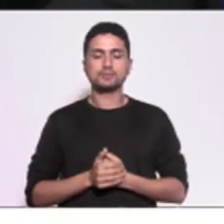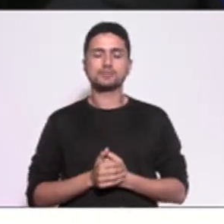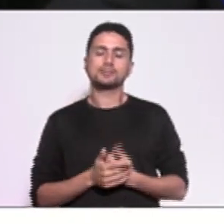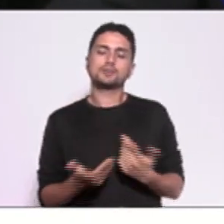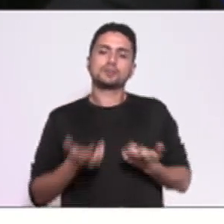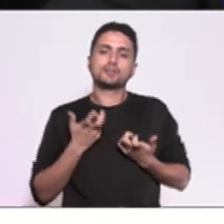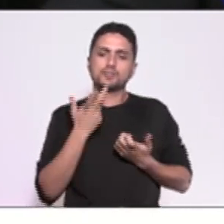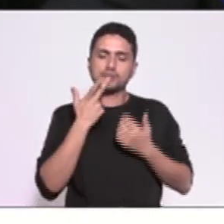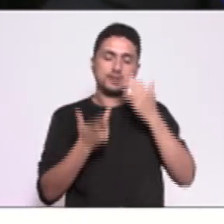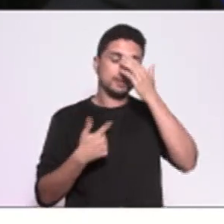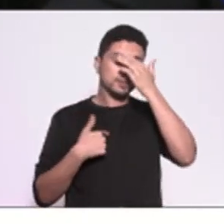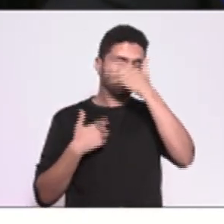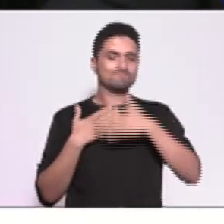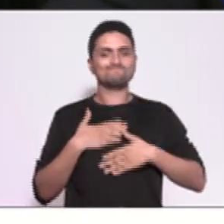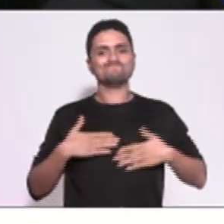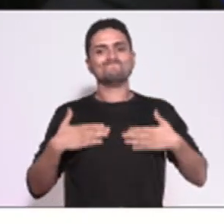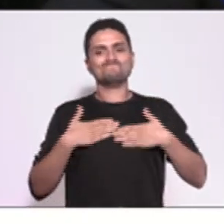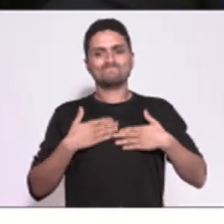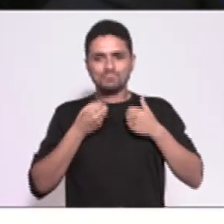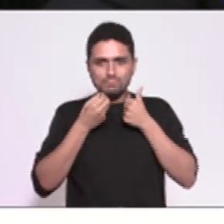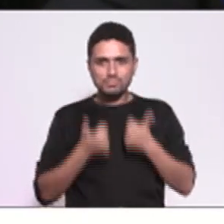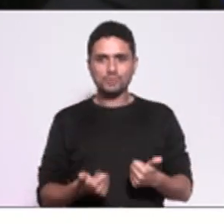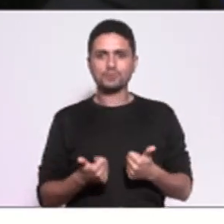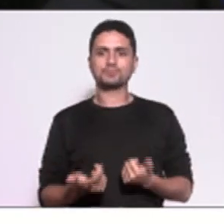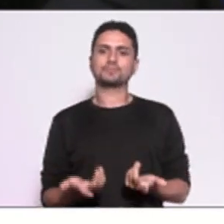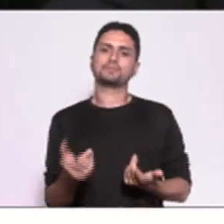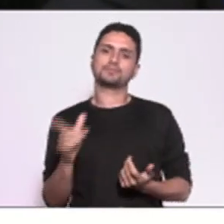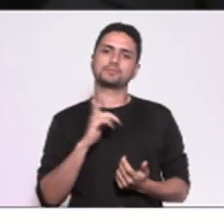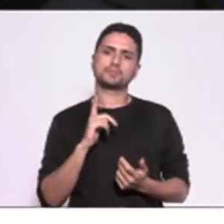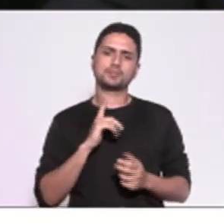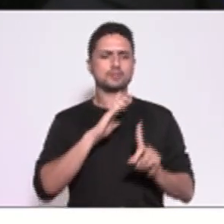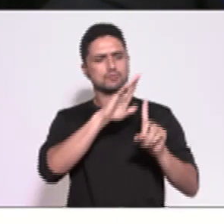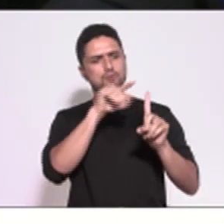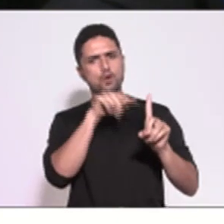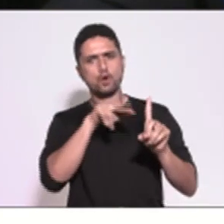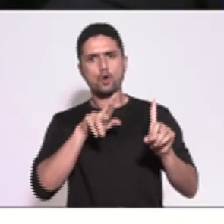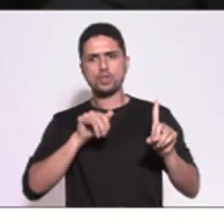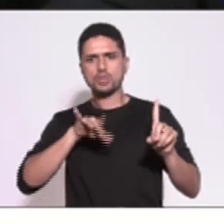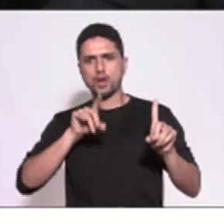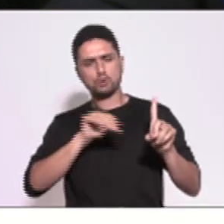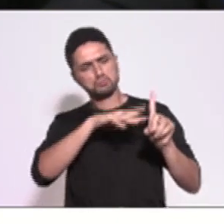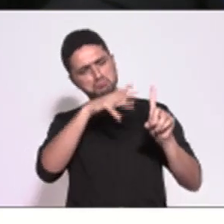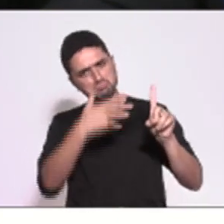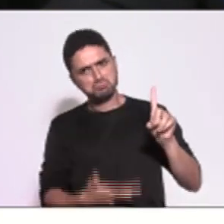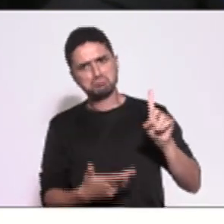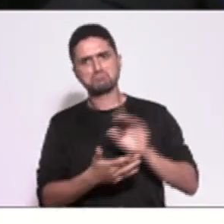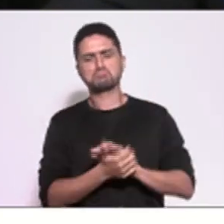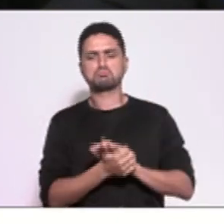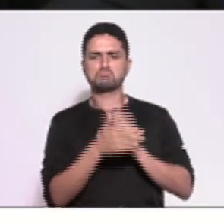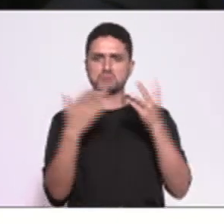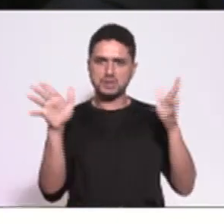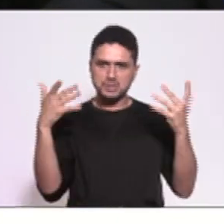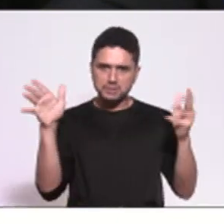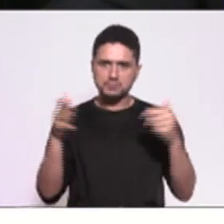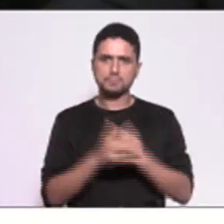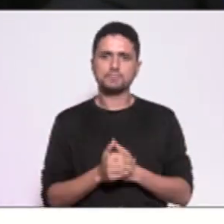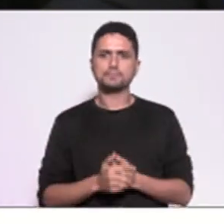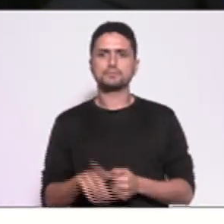dizer que fico muito satisfeito de estar aqui homenageando o Ronaldo. Parabéns, Ronaldo, e que você continue assim.